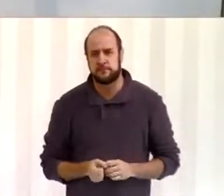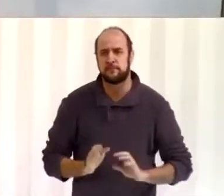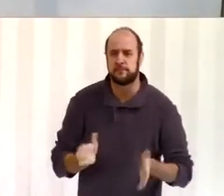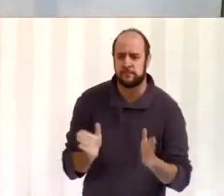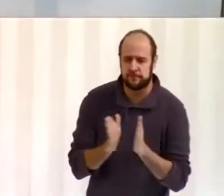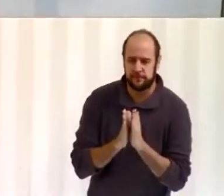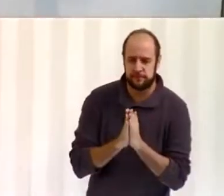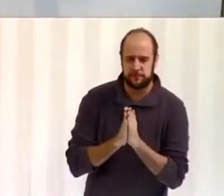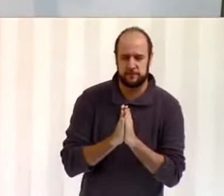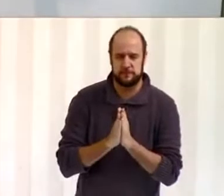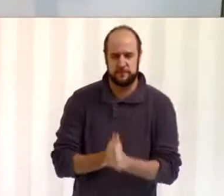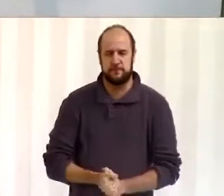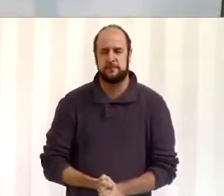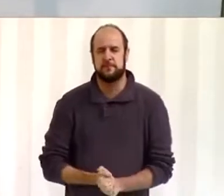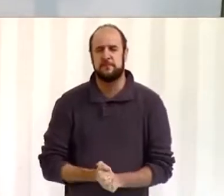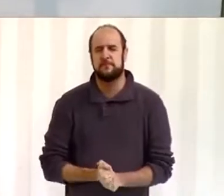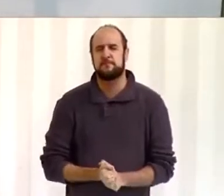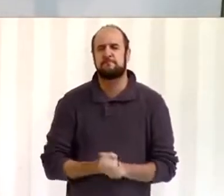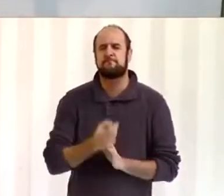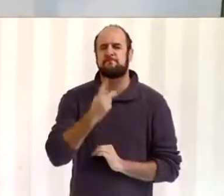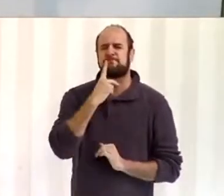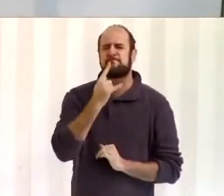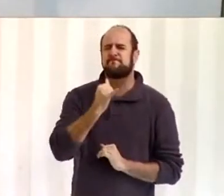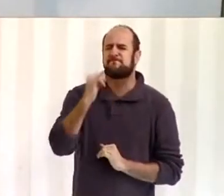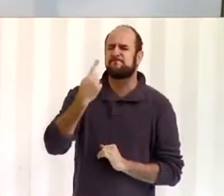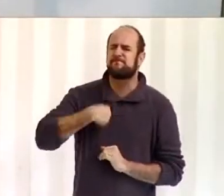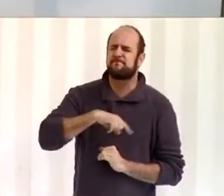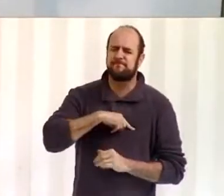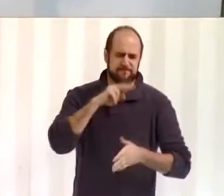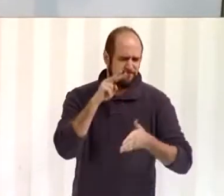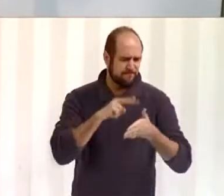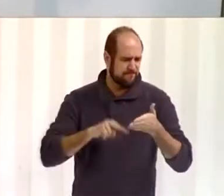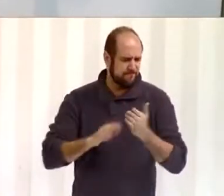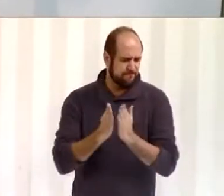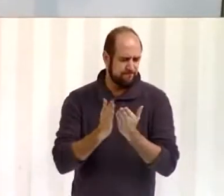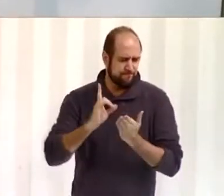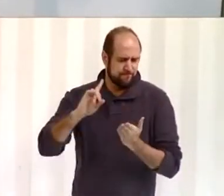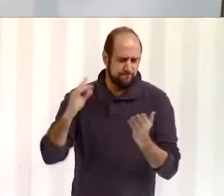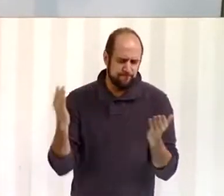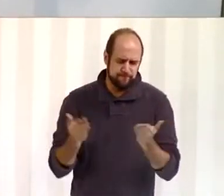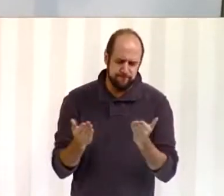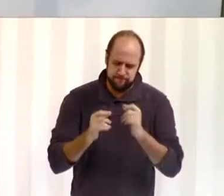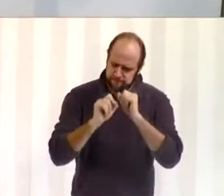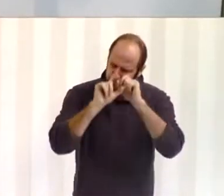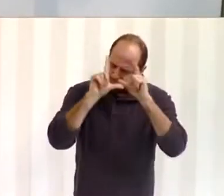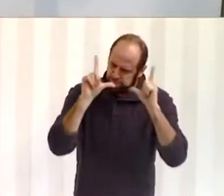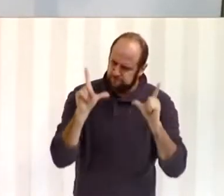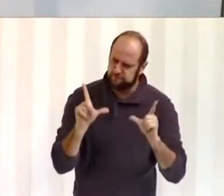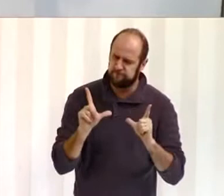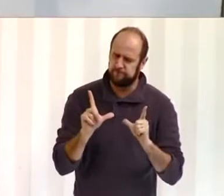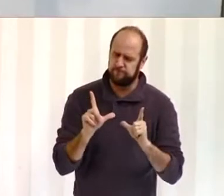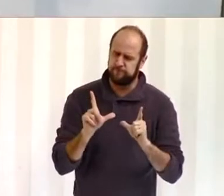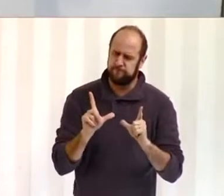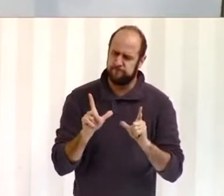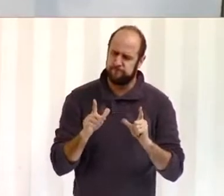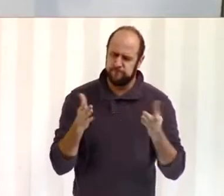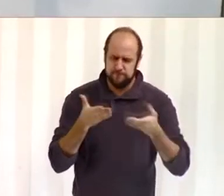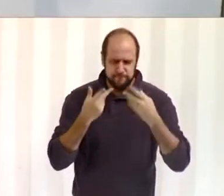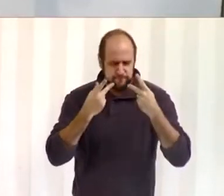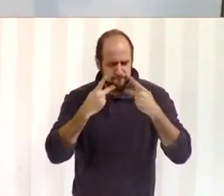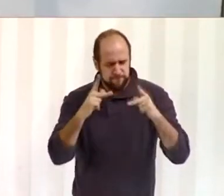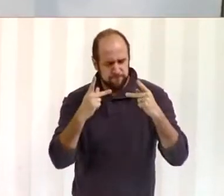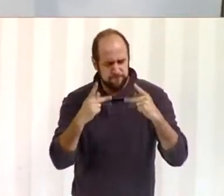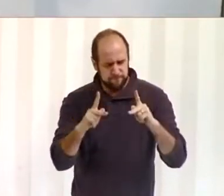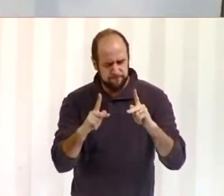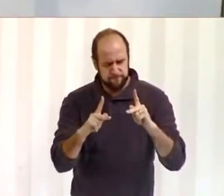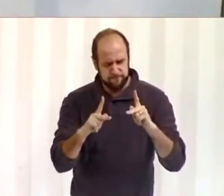vez. Pai Santo, nós abrimos a Tua palavra nessa manhã, queremos expô-la, e